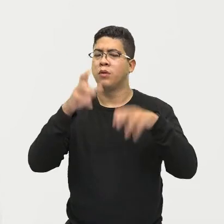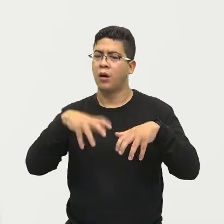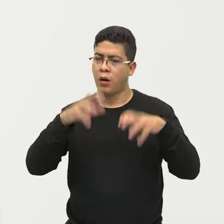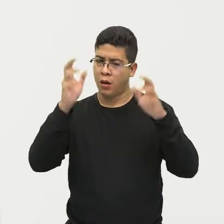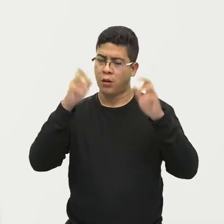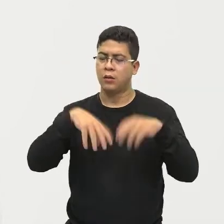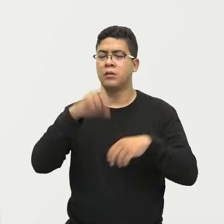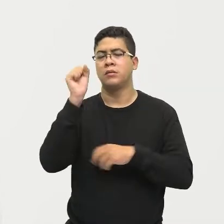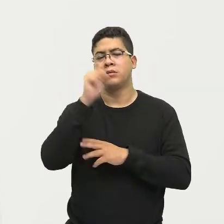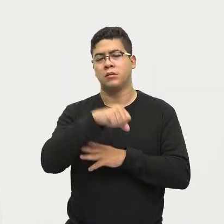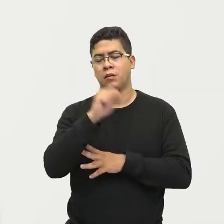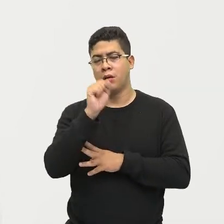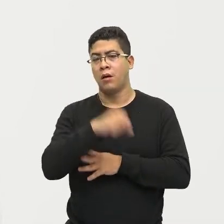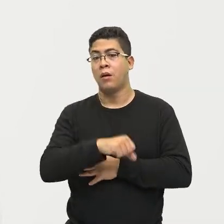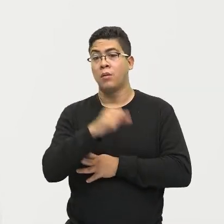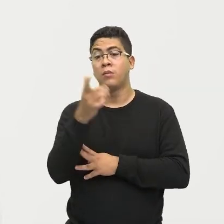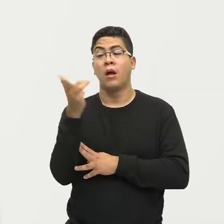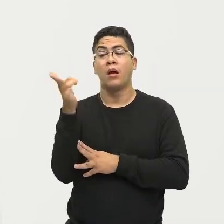resignação.